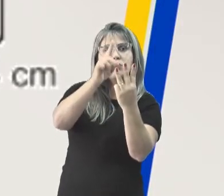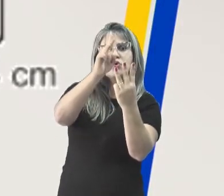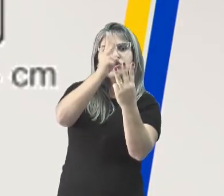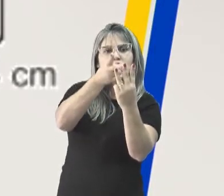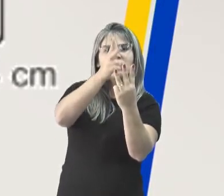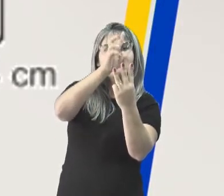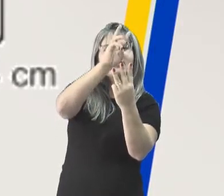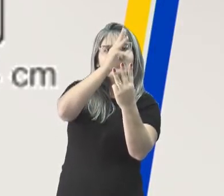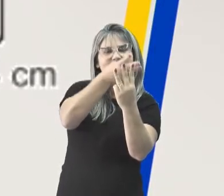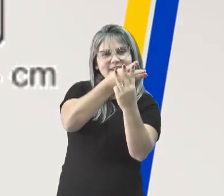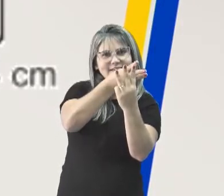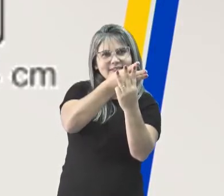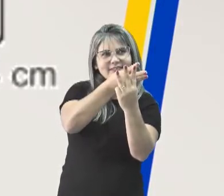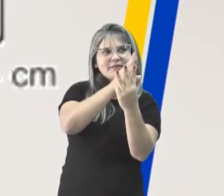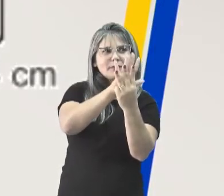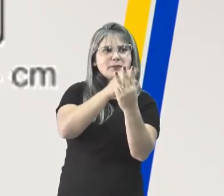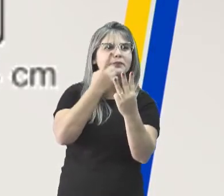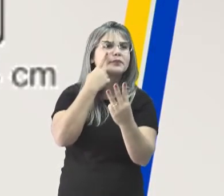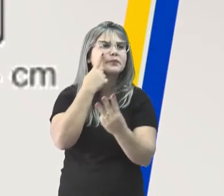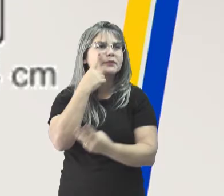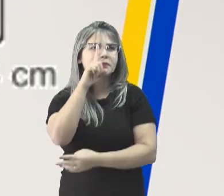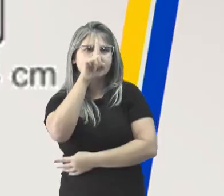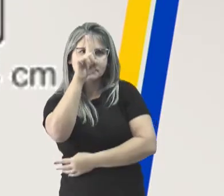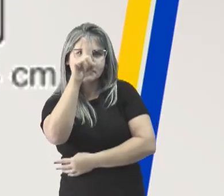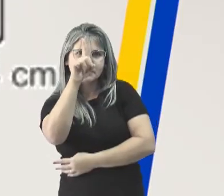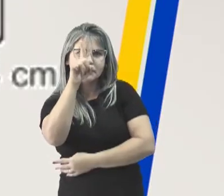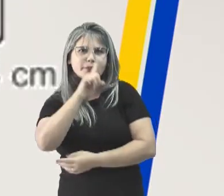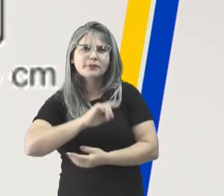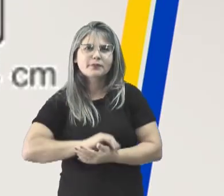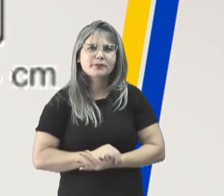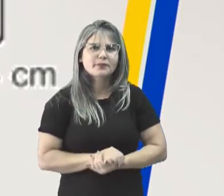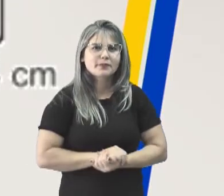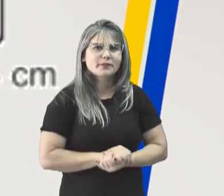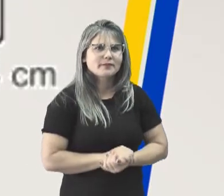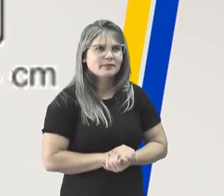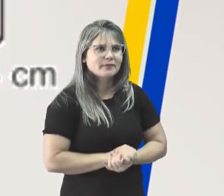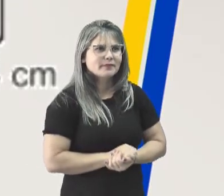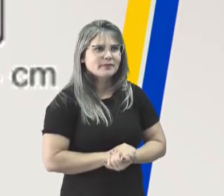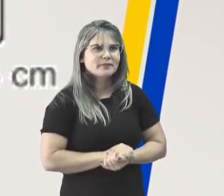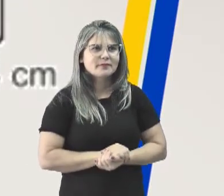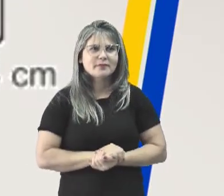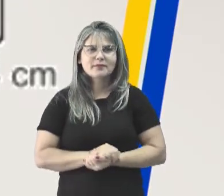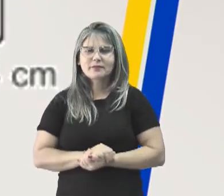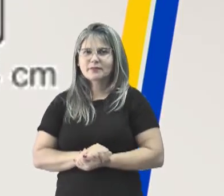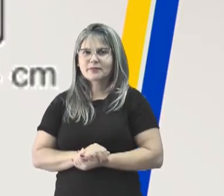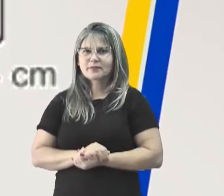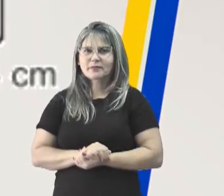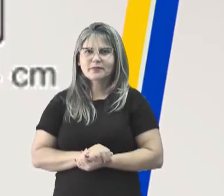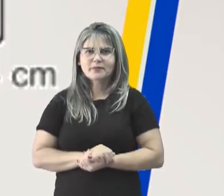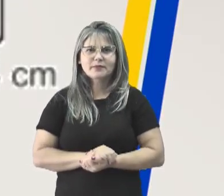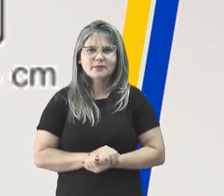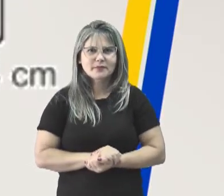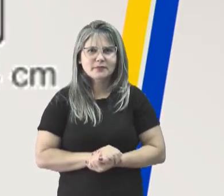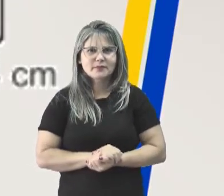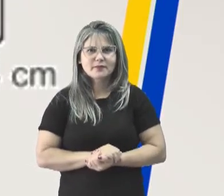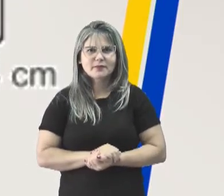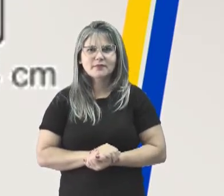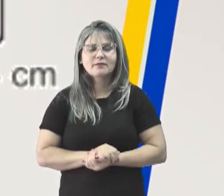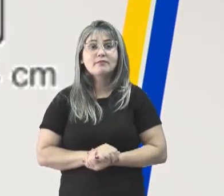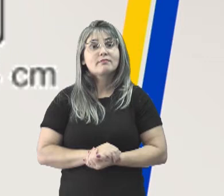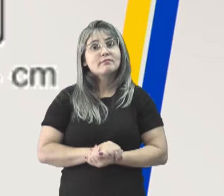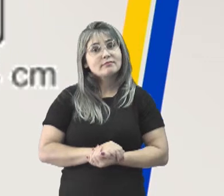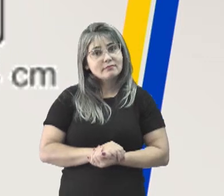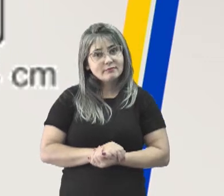a vírgula aqui no final do número, já que ela não apareceu, e vou fazer ela andar 3 casas para a esquerda. Vai passar pelo